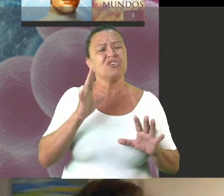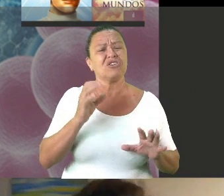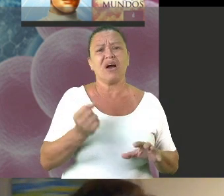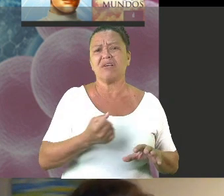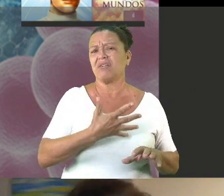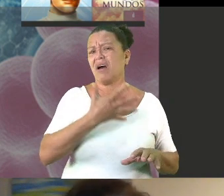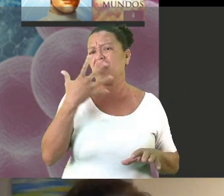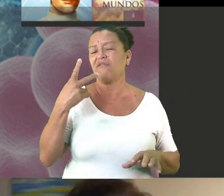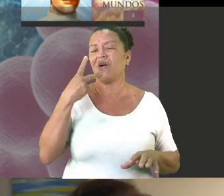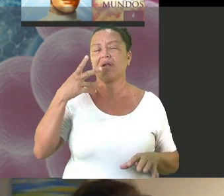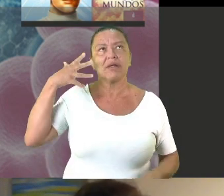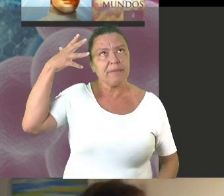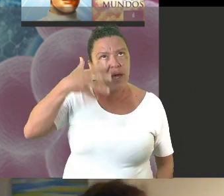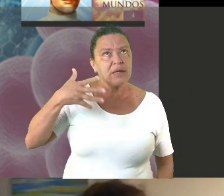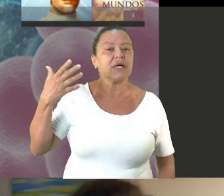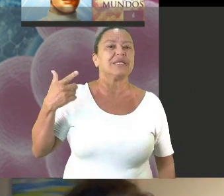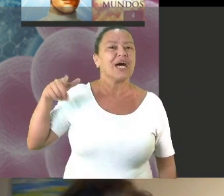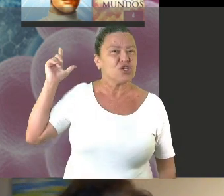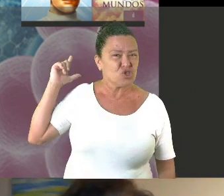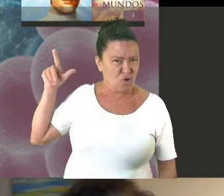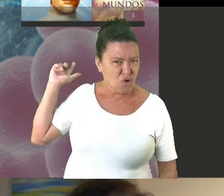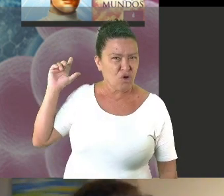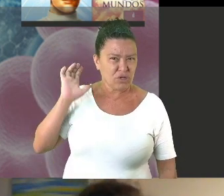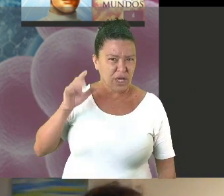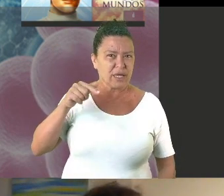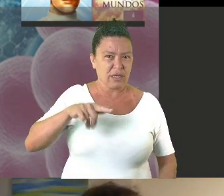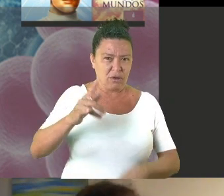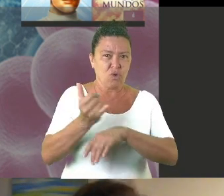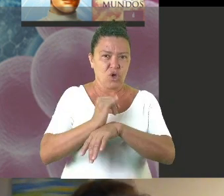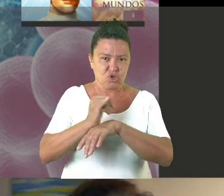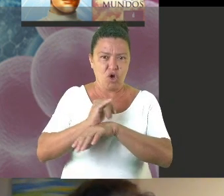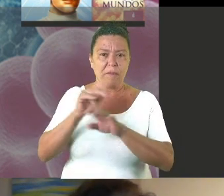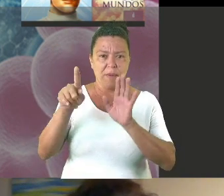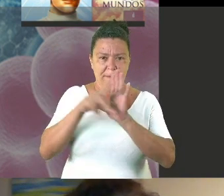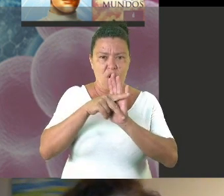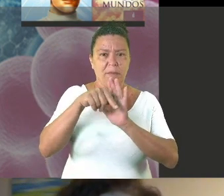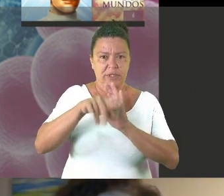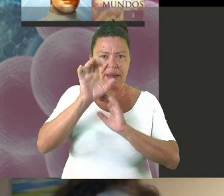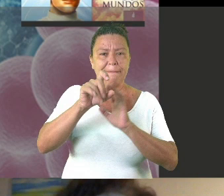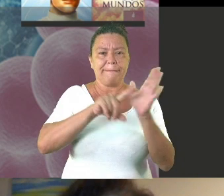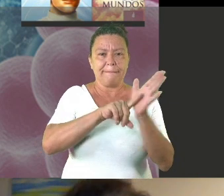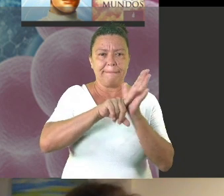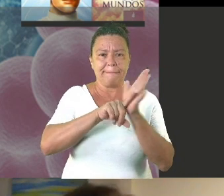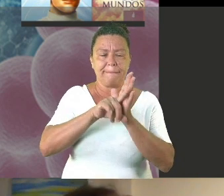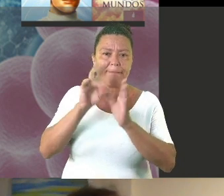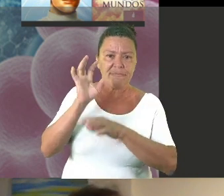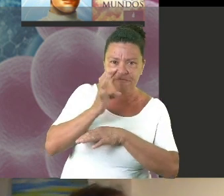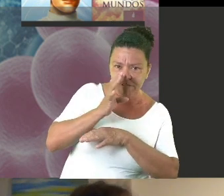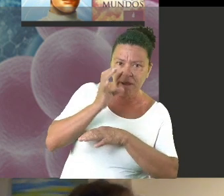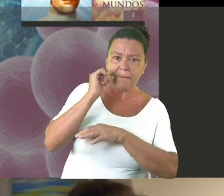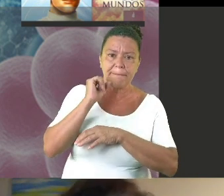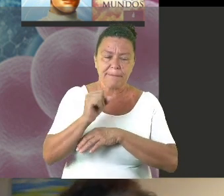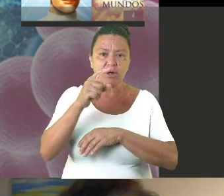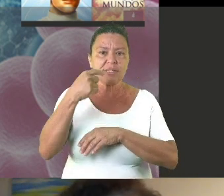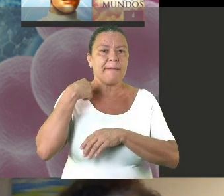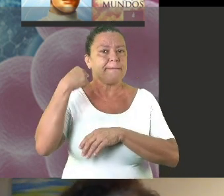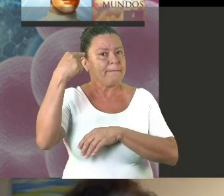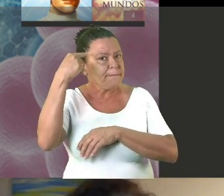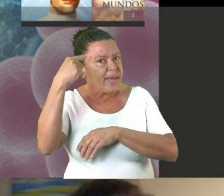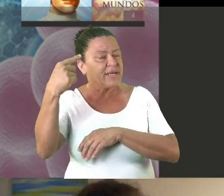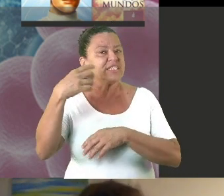tantas das nossas palestras anteriores que estão aqui no canal, quando a gente insiste, por exemplo, em pensamentos e